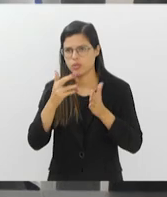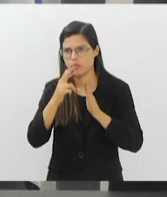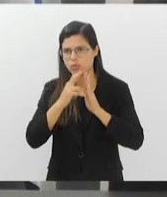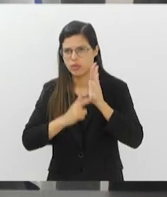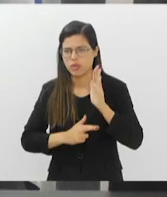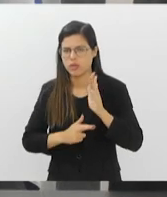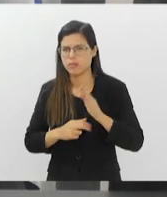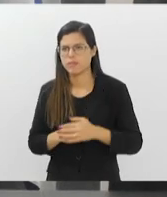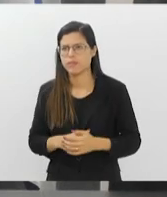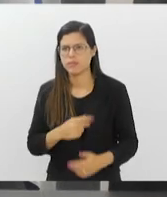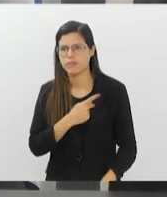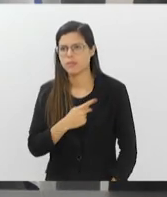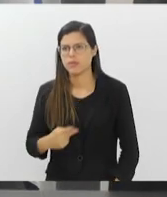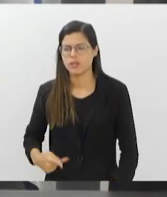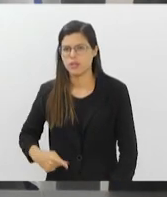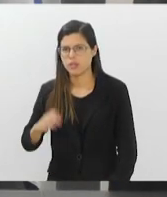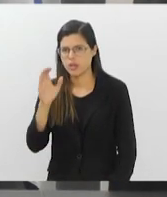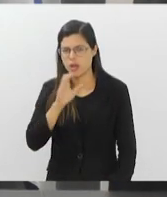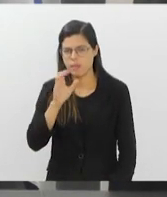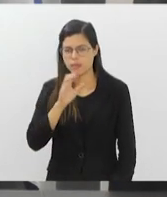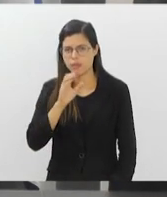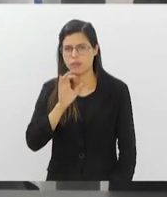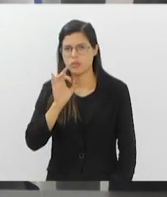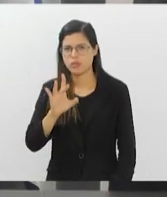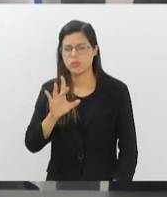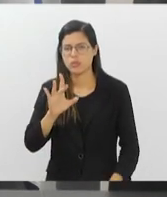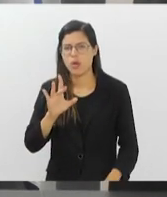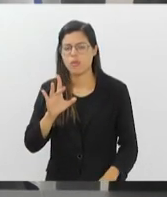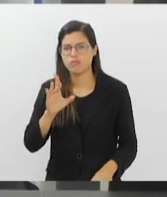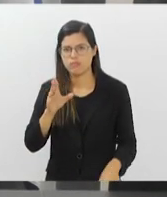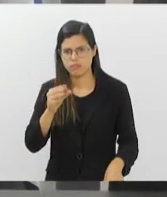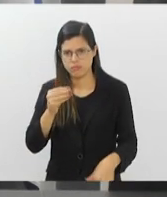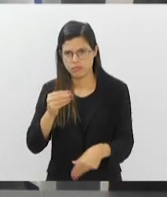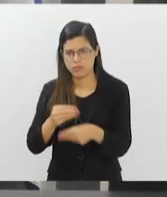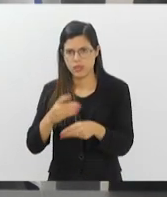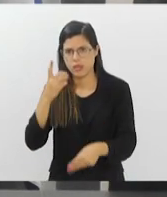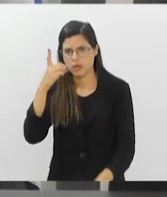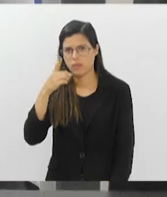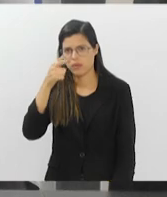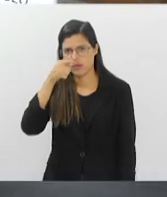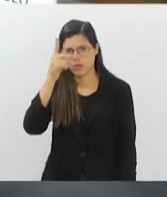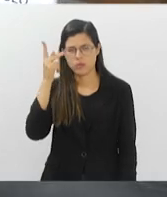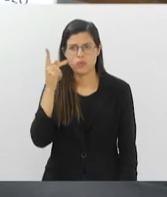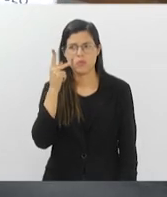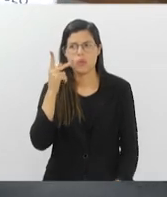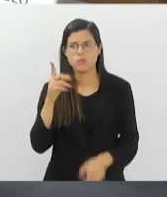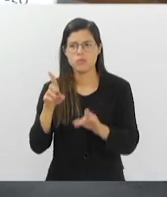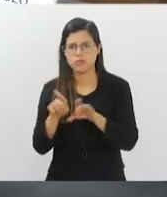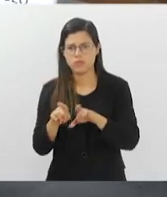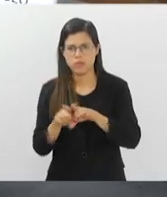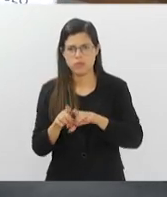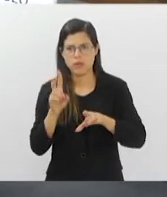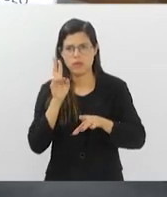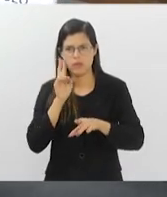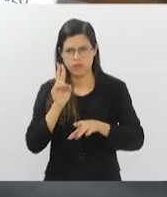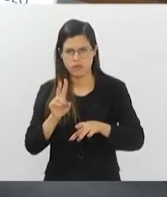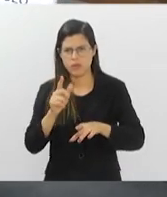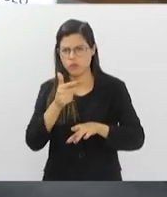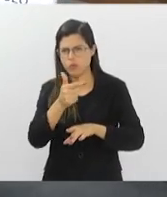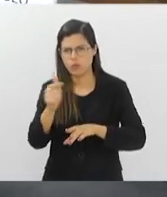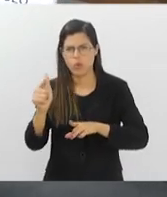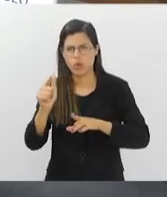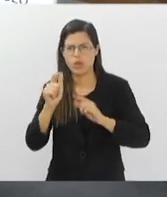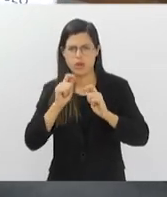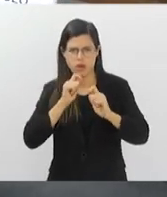para complementar aqui o deputado Luiz Paulo, dizer o seguinte, eu também vi recentemente uma outra matéria muito boa